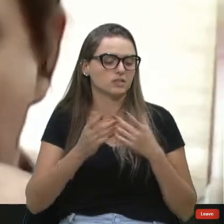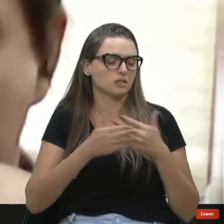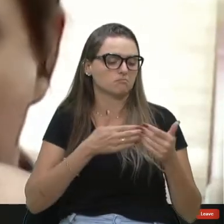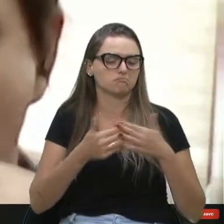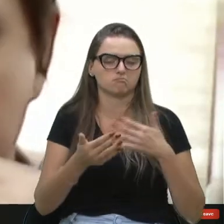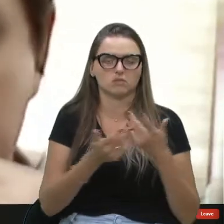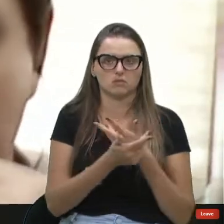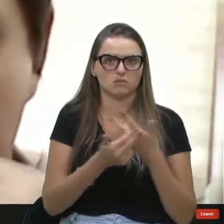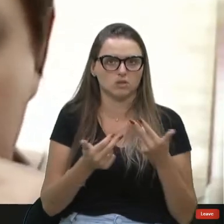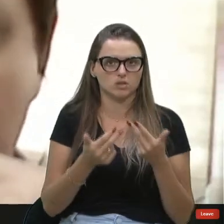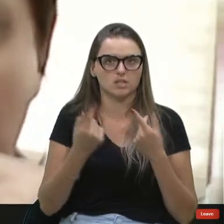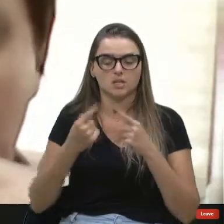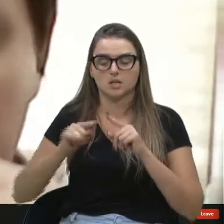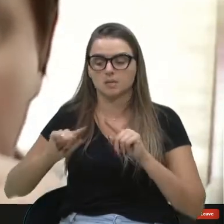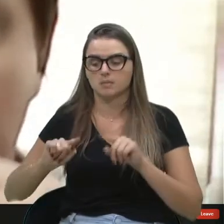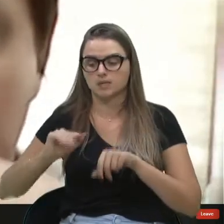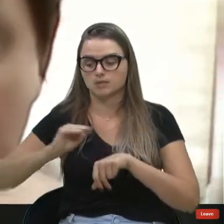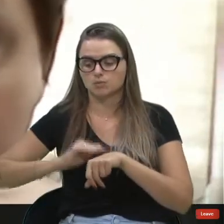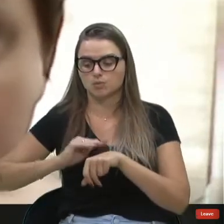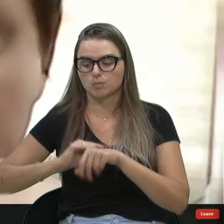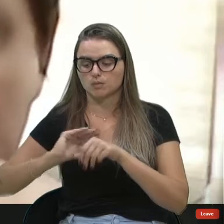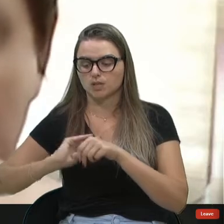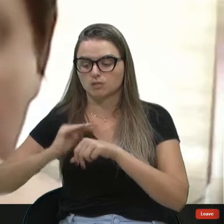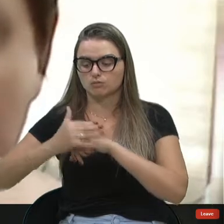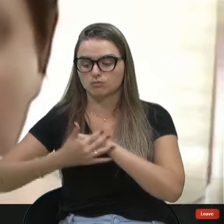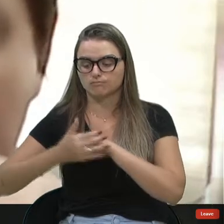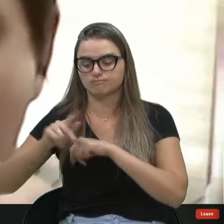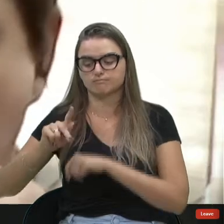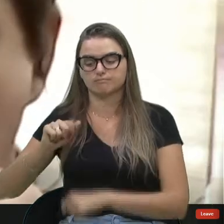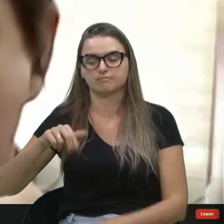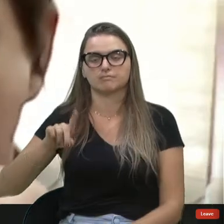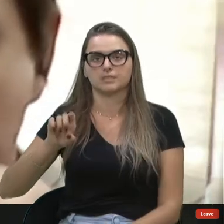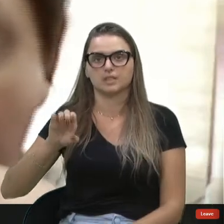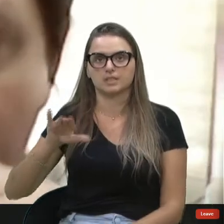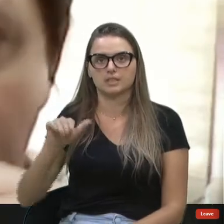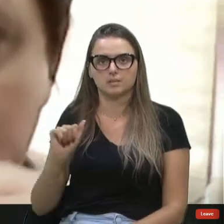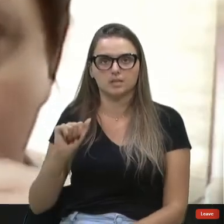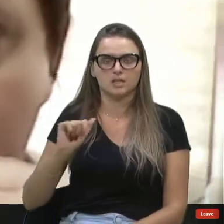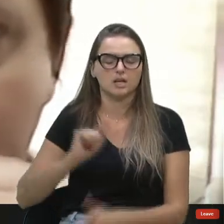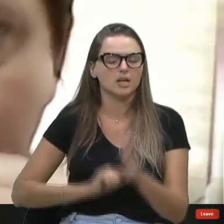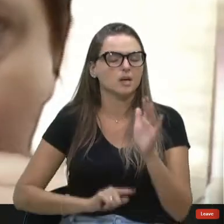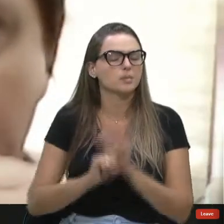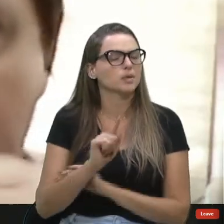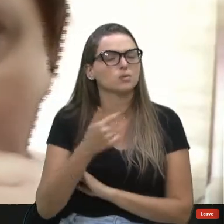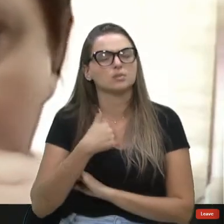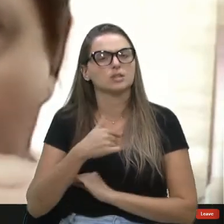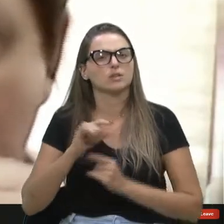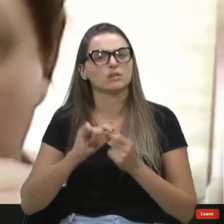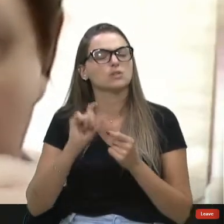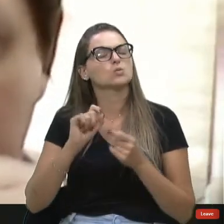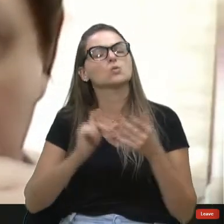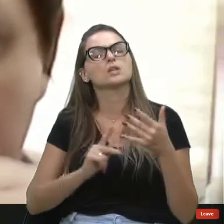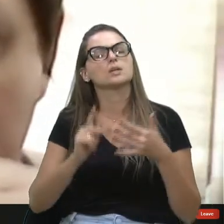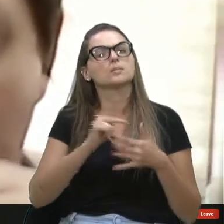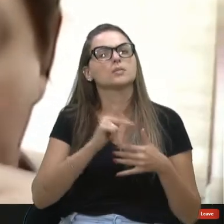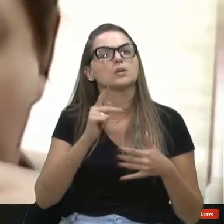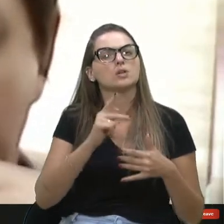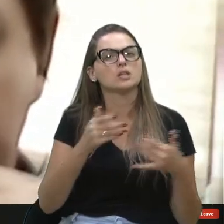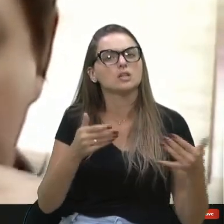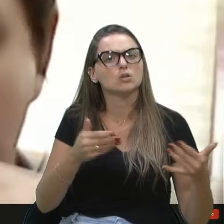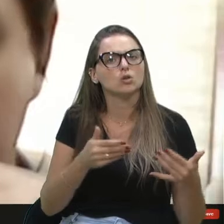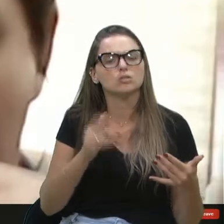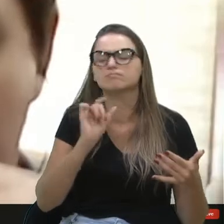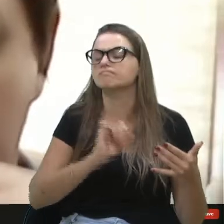Só que nós estamos em um período de pandemia, e aí a pergunta que eu faço, o que é a prioridade hoje? Qual é que é